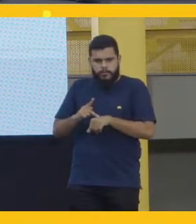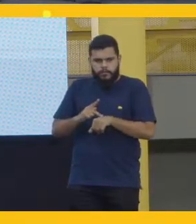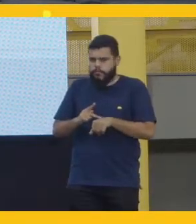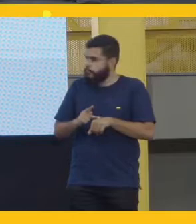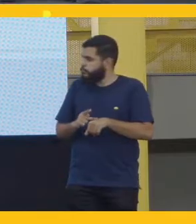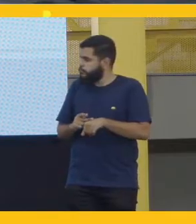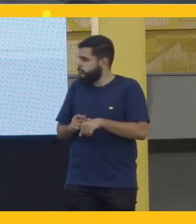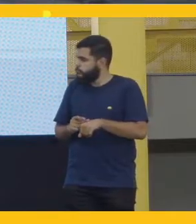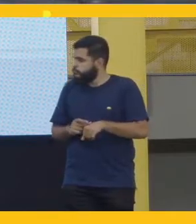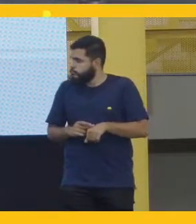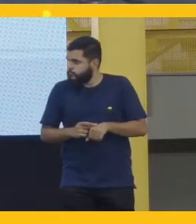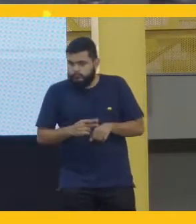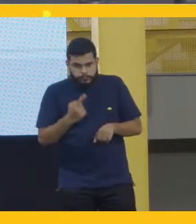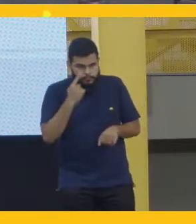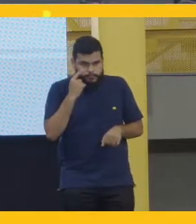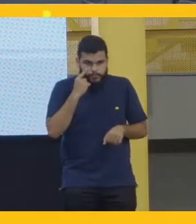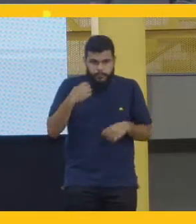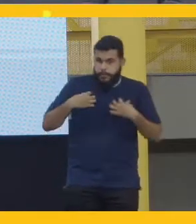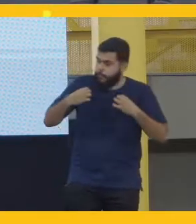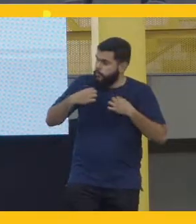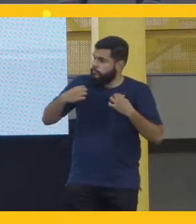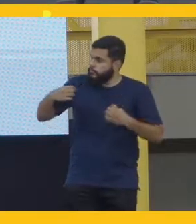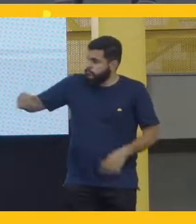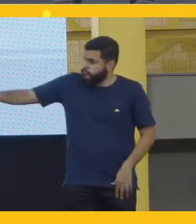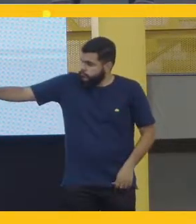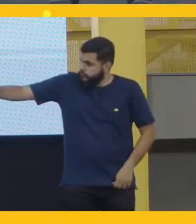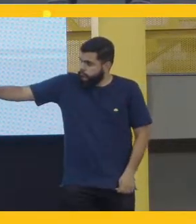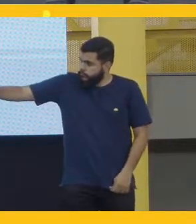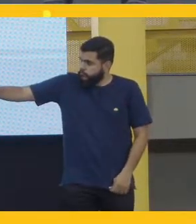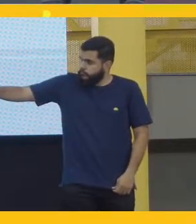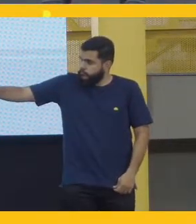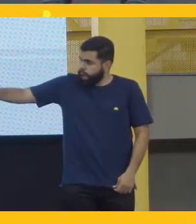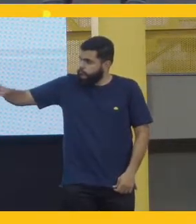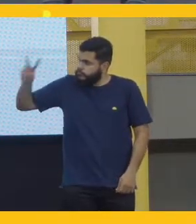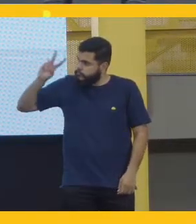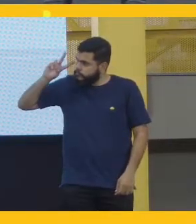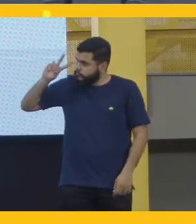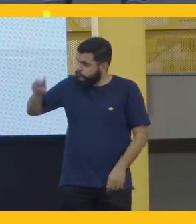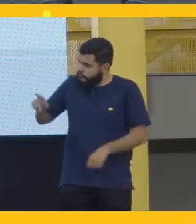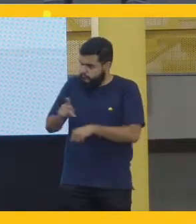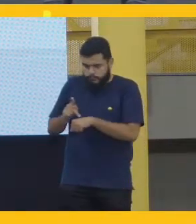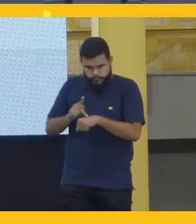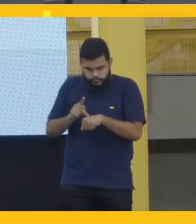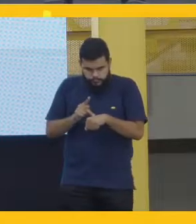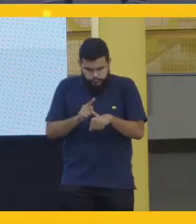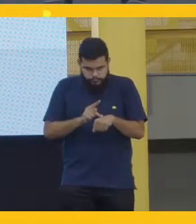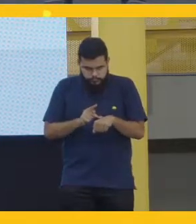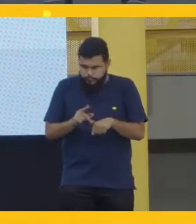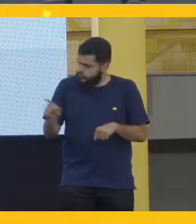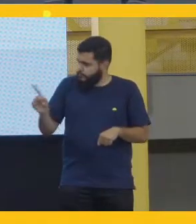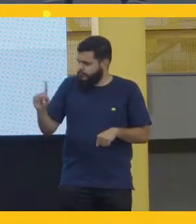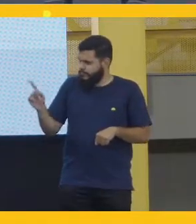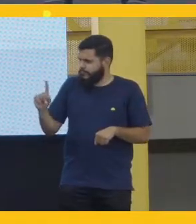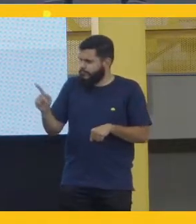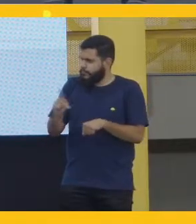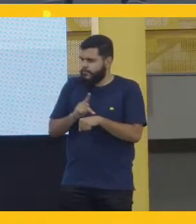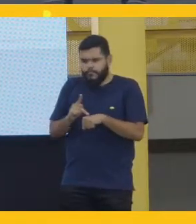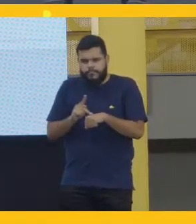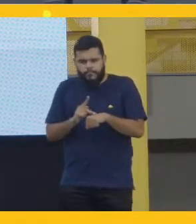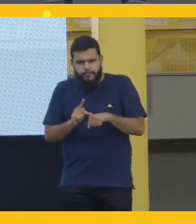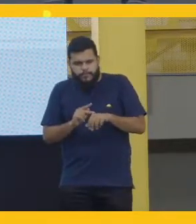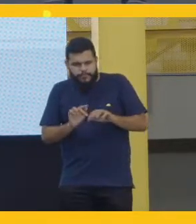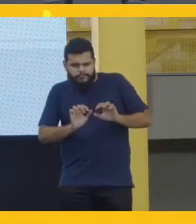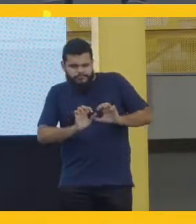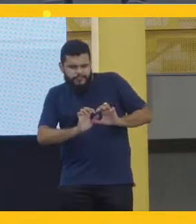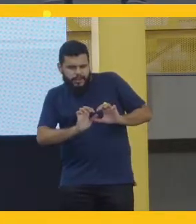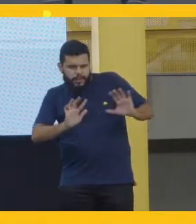Mas quando você olha para a minha camisa, você fala, olha, estou vendo preto. Você não está vendo um preto tão preto assim. É um preto meio